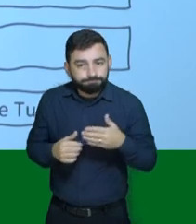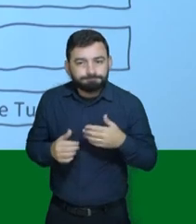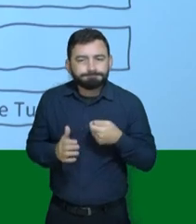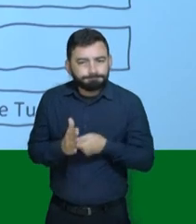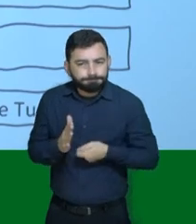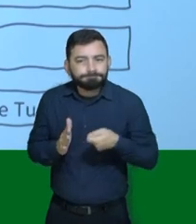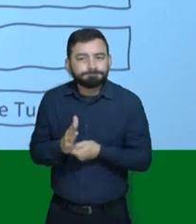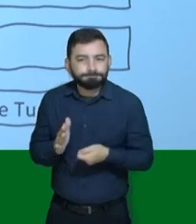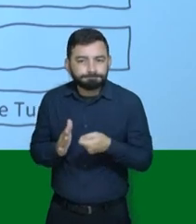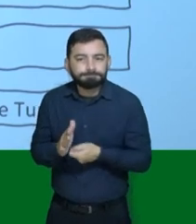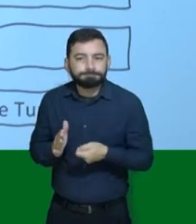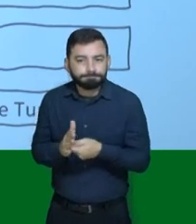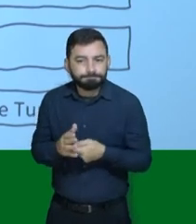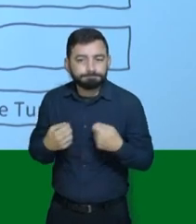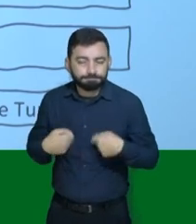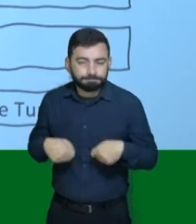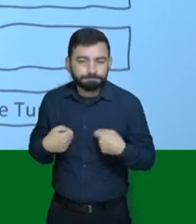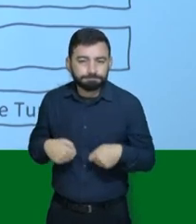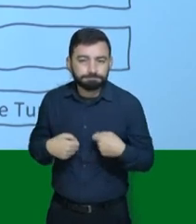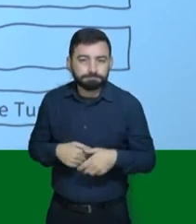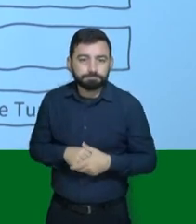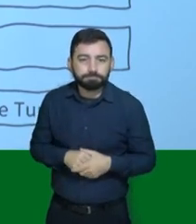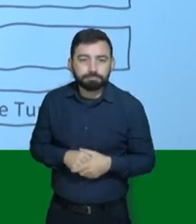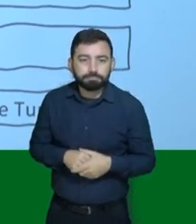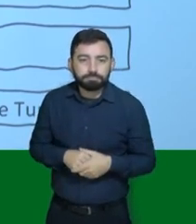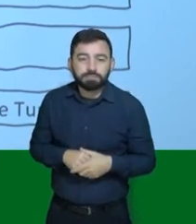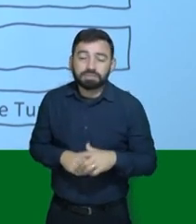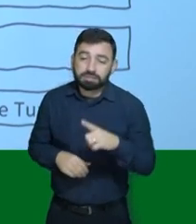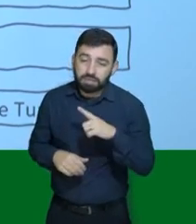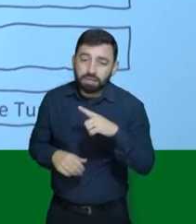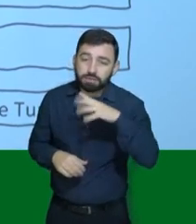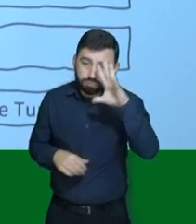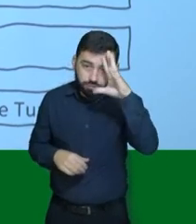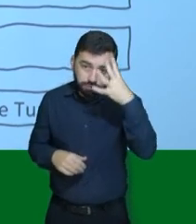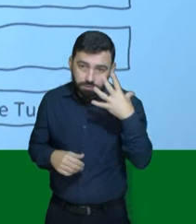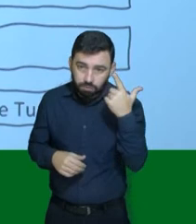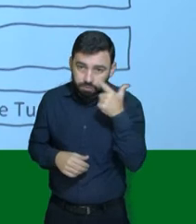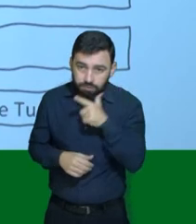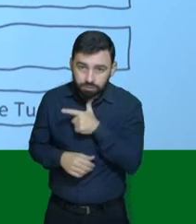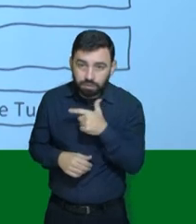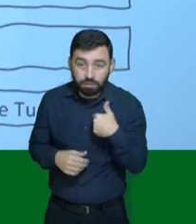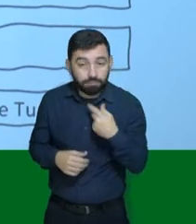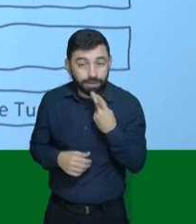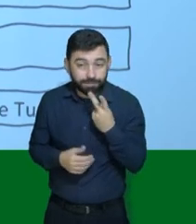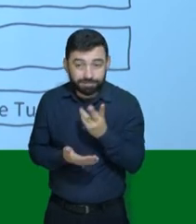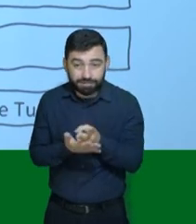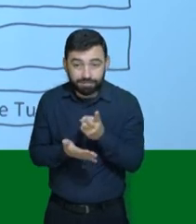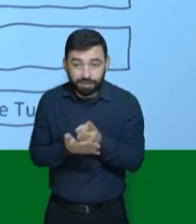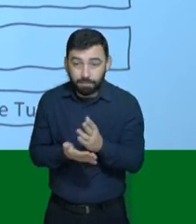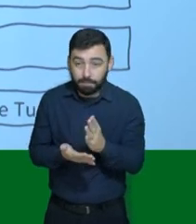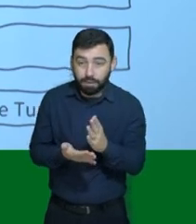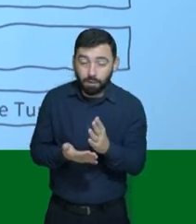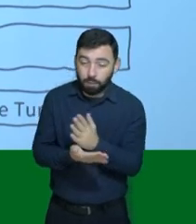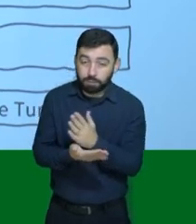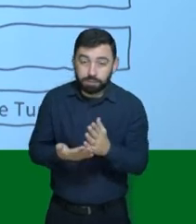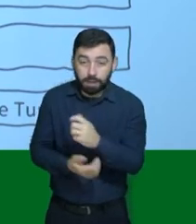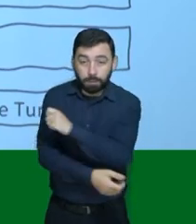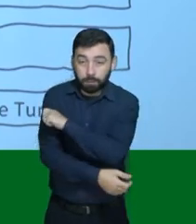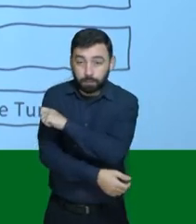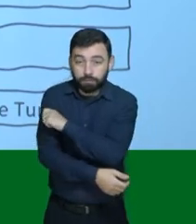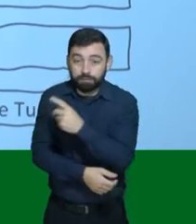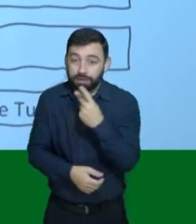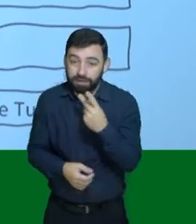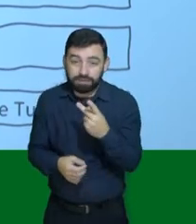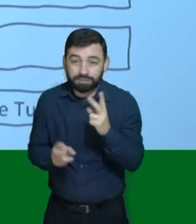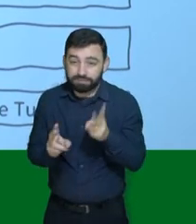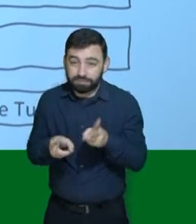enfrentar, a gente tem que enfrentar, né, tá? E tem soluções, né, porque eu falei aqui, eu sempre dou essa palestra, meus alunos, ai, professora, meu Deus do céu, é